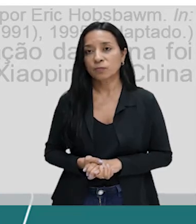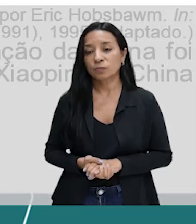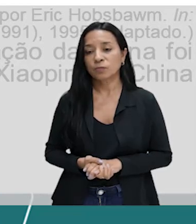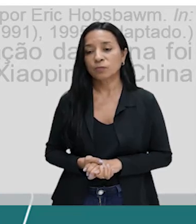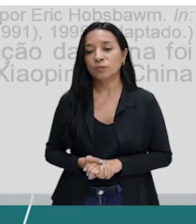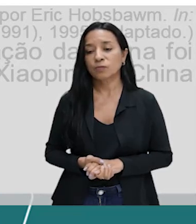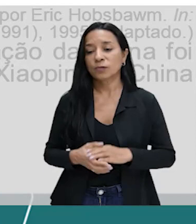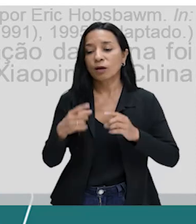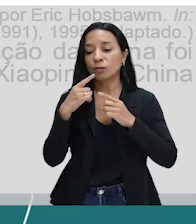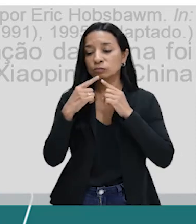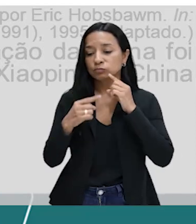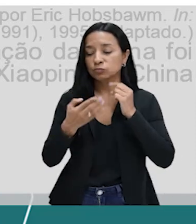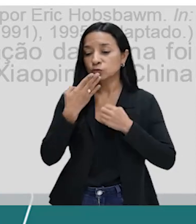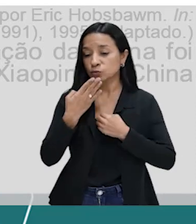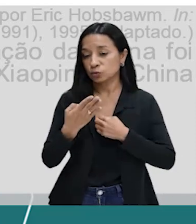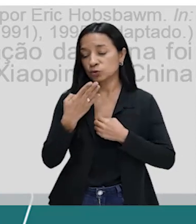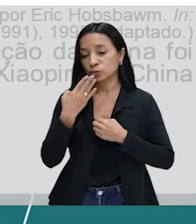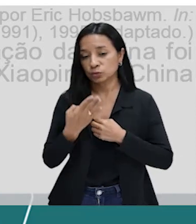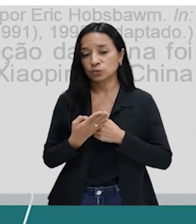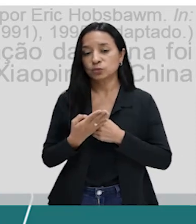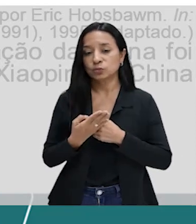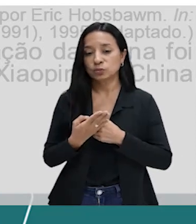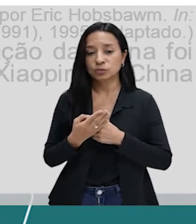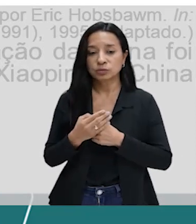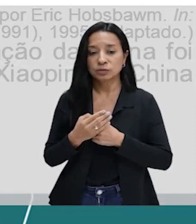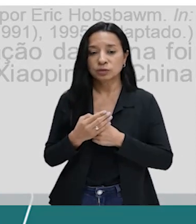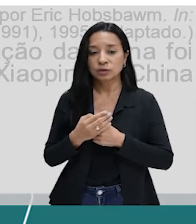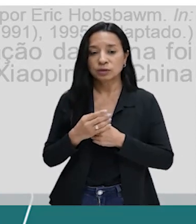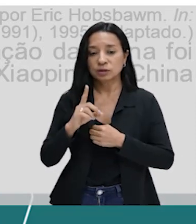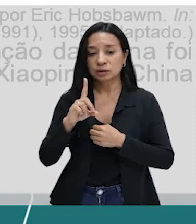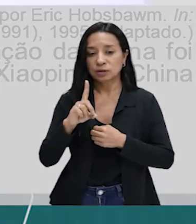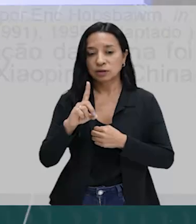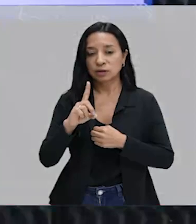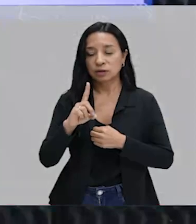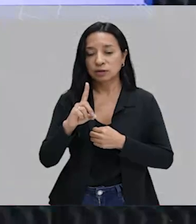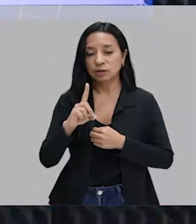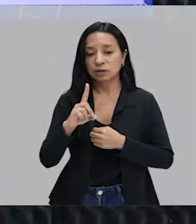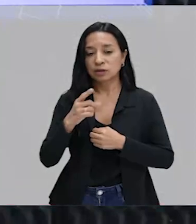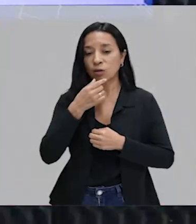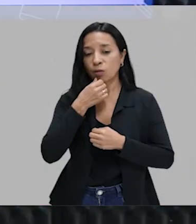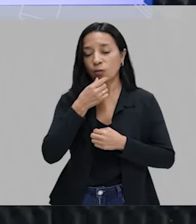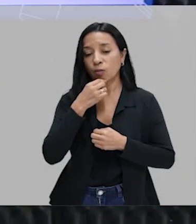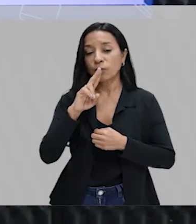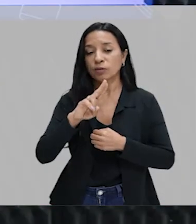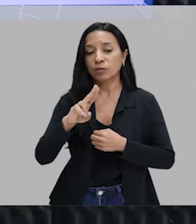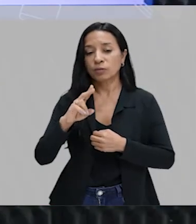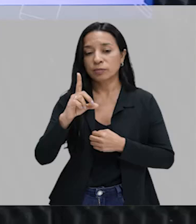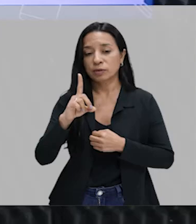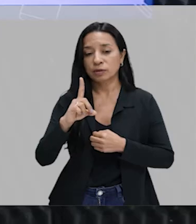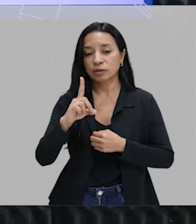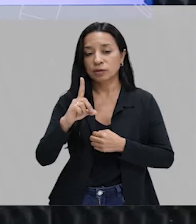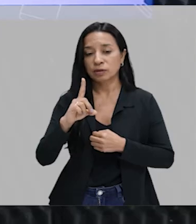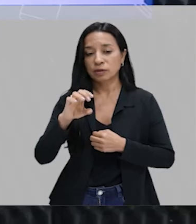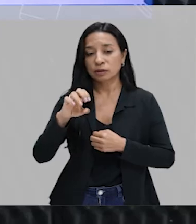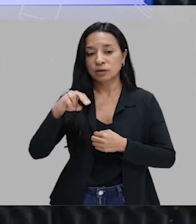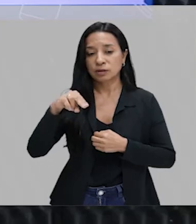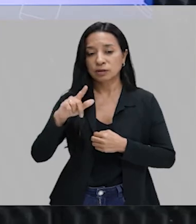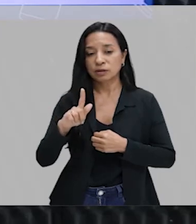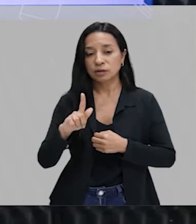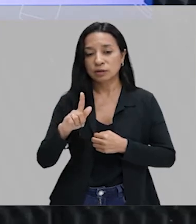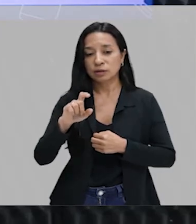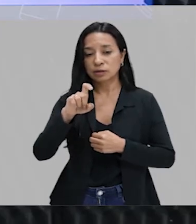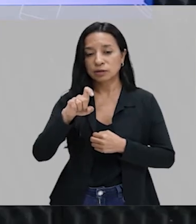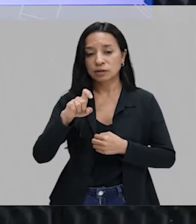esse discurso é de Deng Xiaoping. Esse discurso ele ocorre na década ali